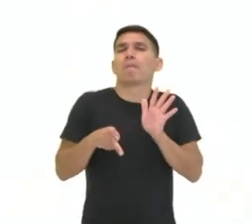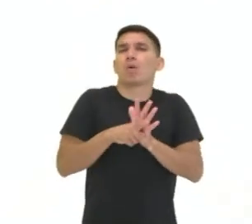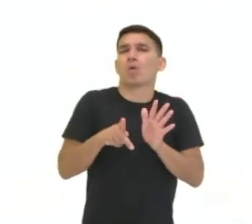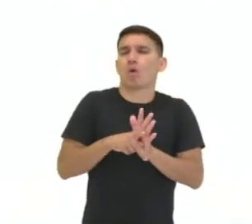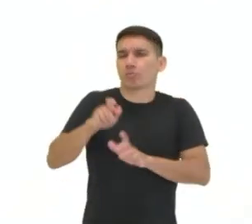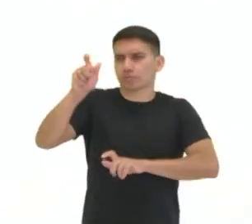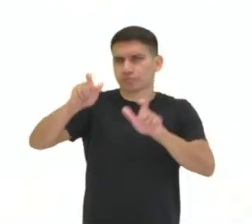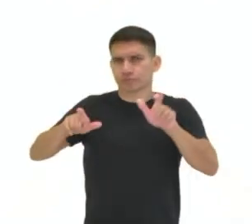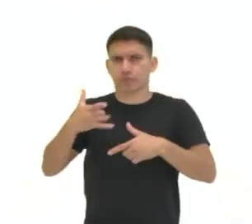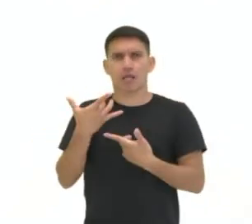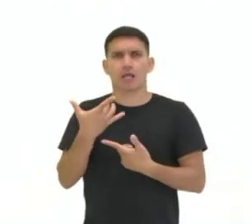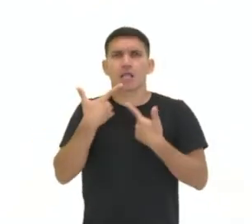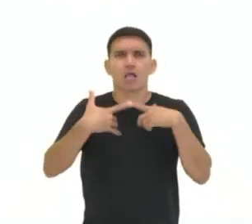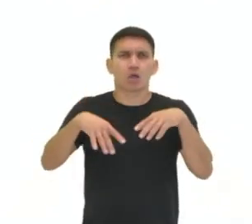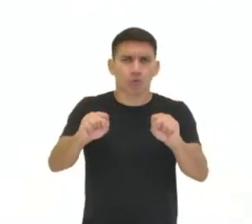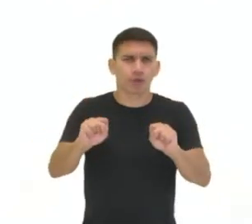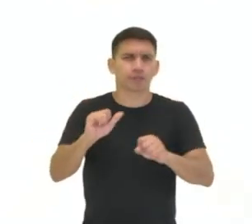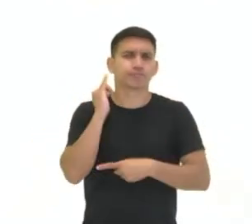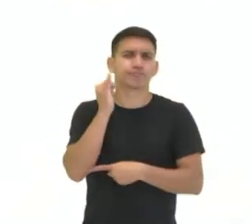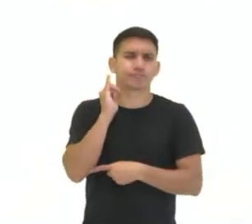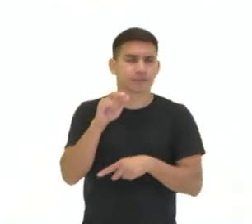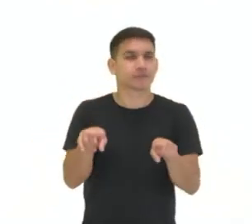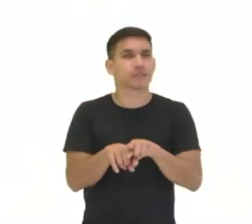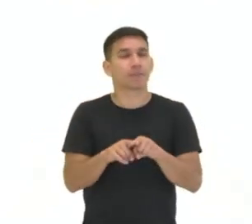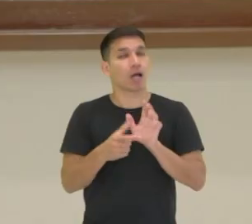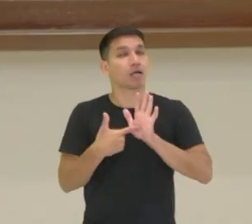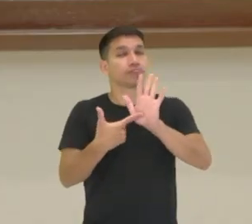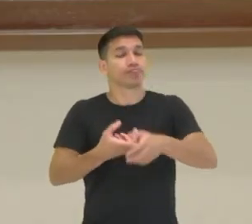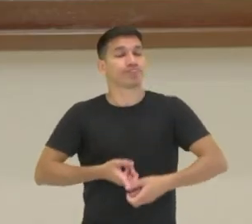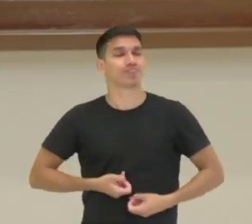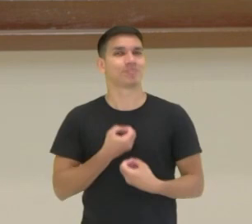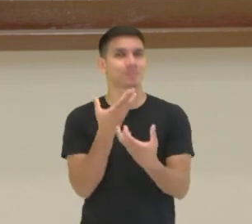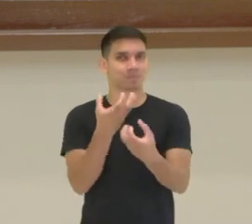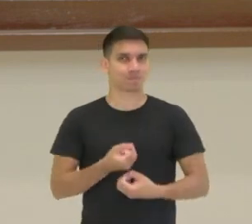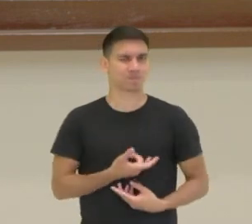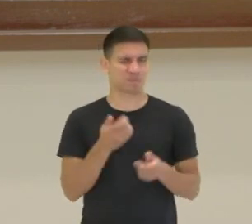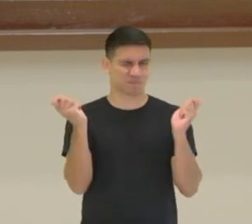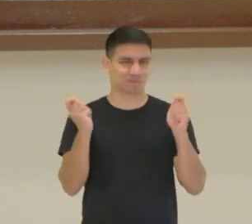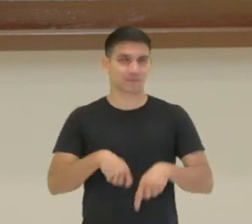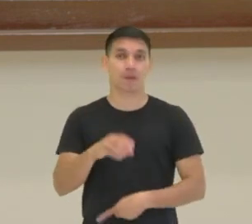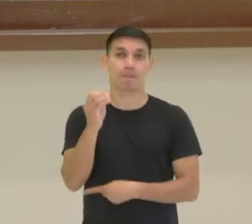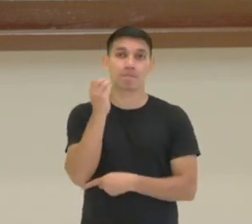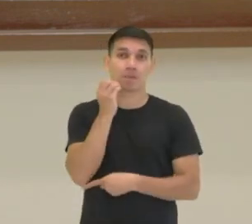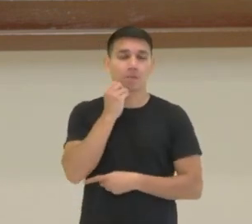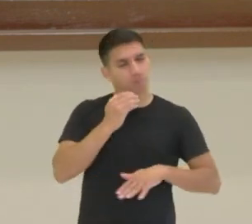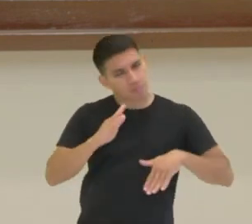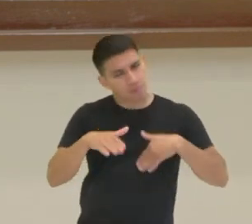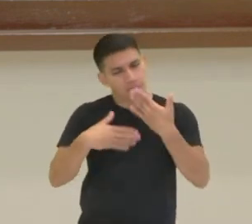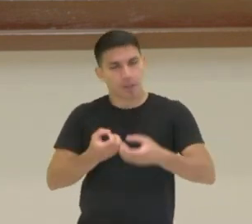e realizamos uma apresentação oral, né? Fizemos essa possibilidade